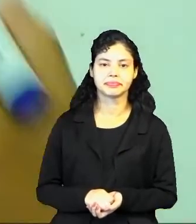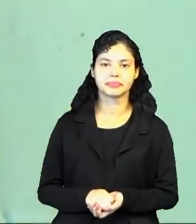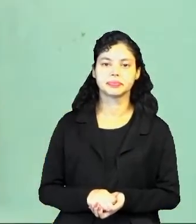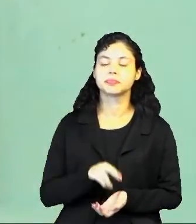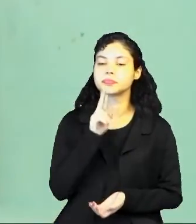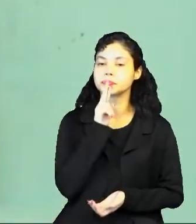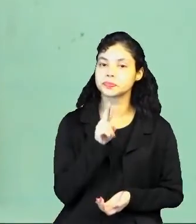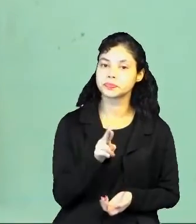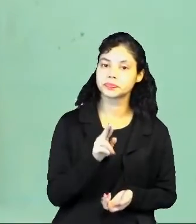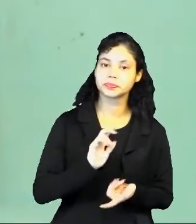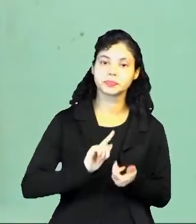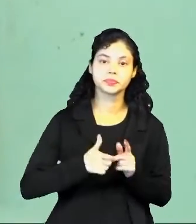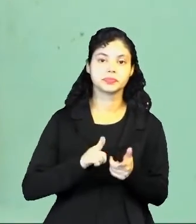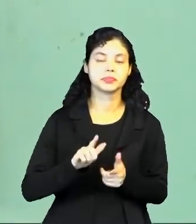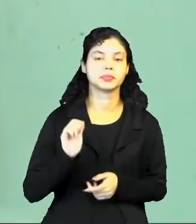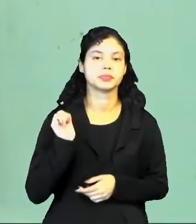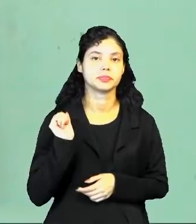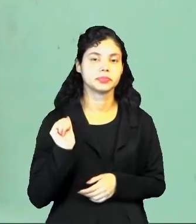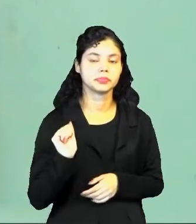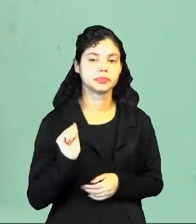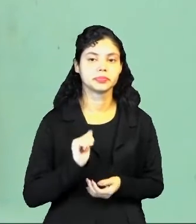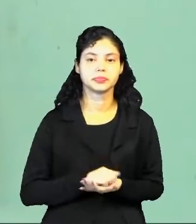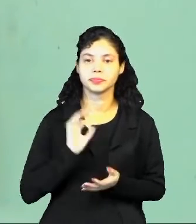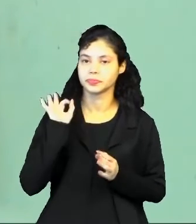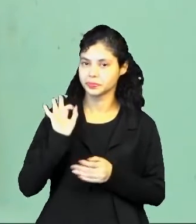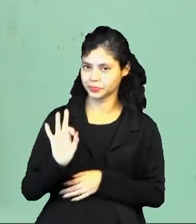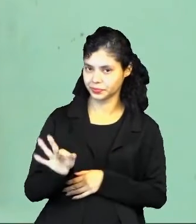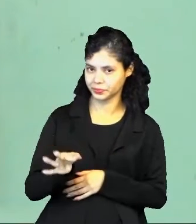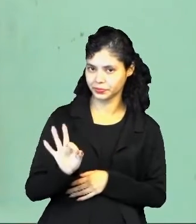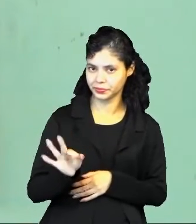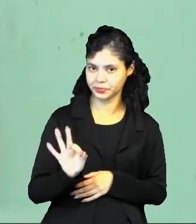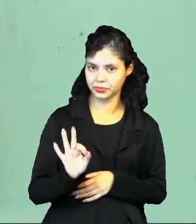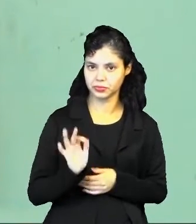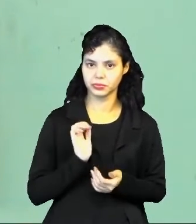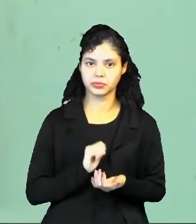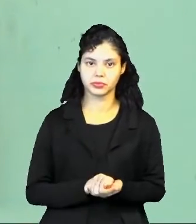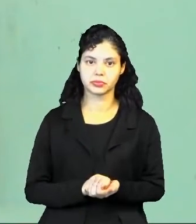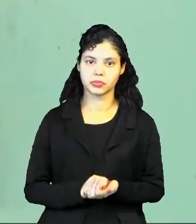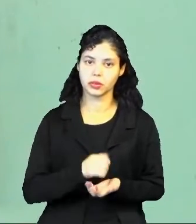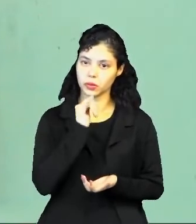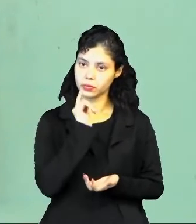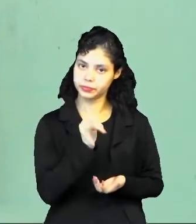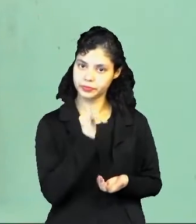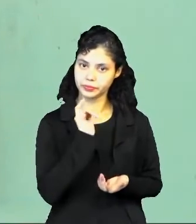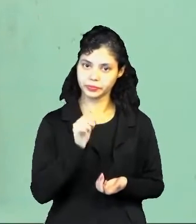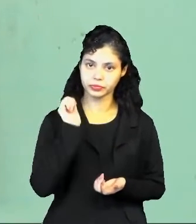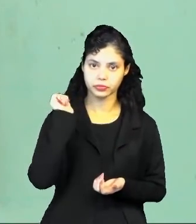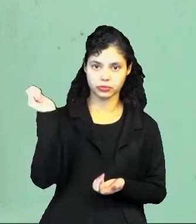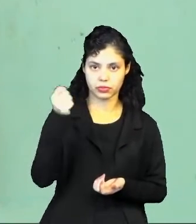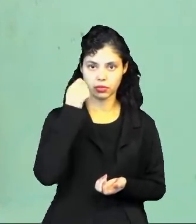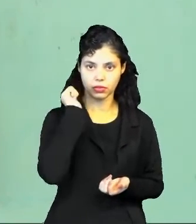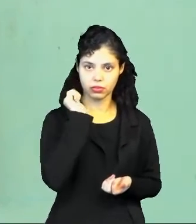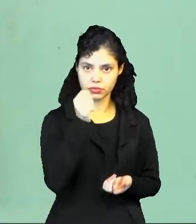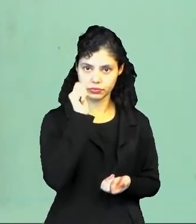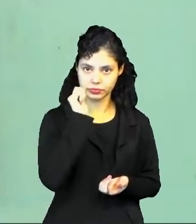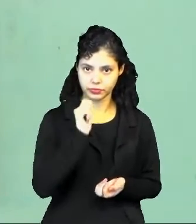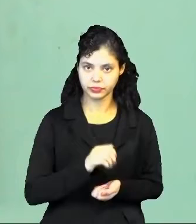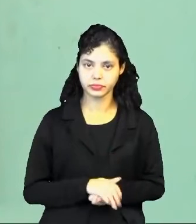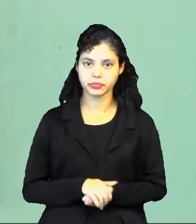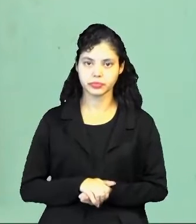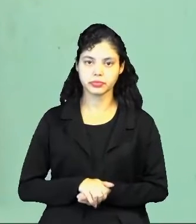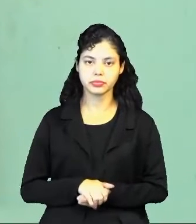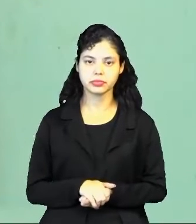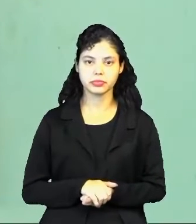Quem respondeu a letra A, acertou. Conto de fadas, ele deve ter elementos mágicos,